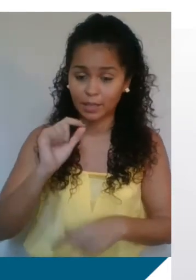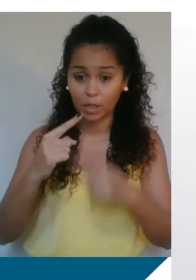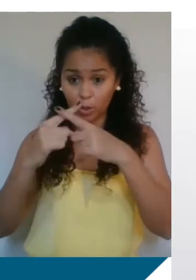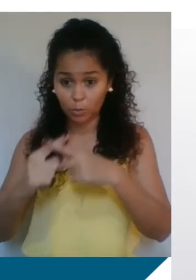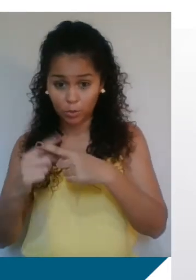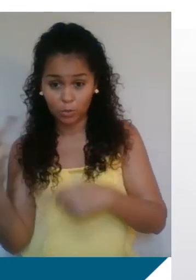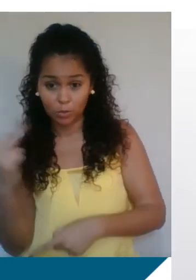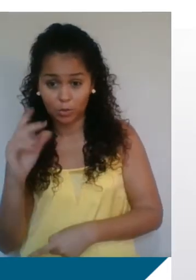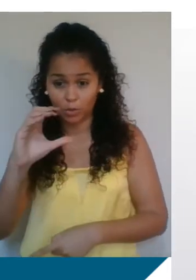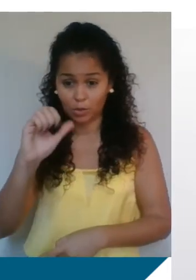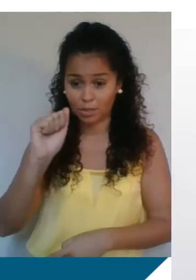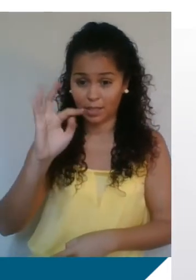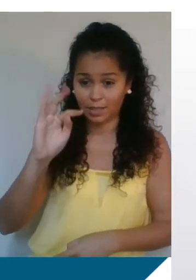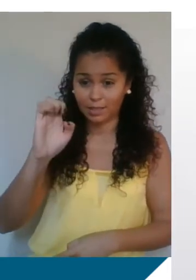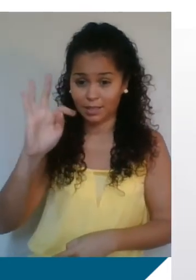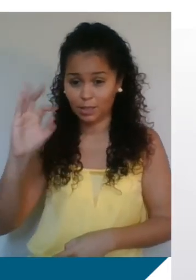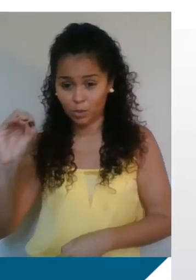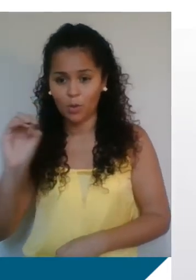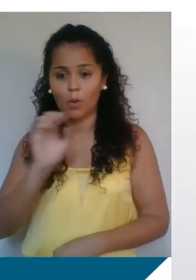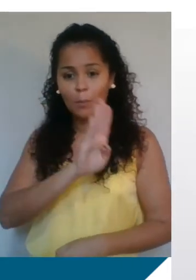C dividido por 2.